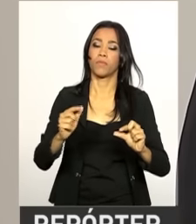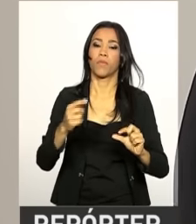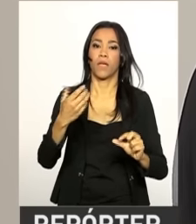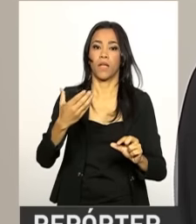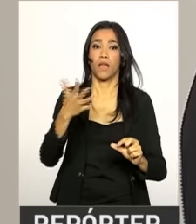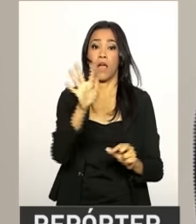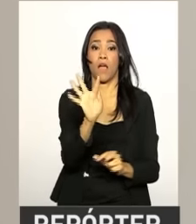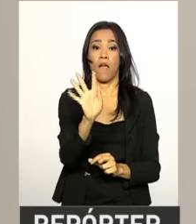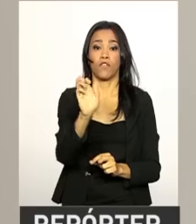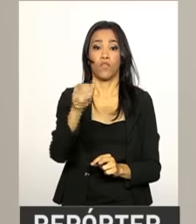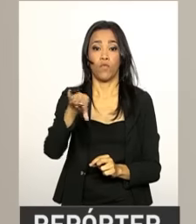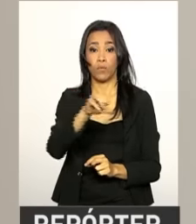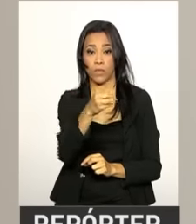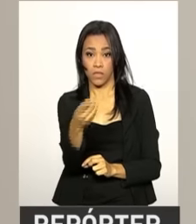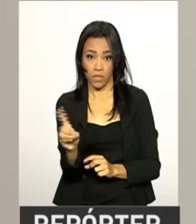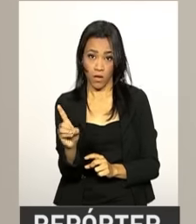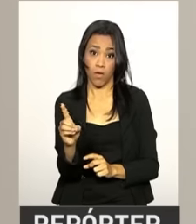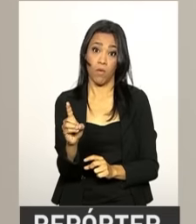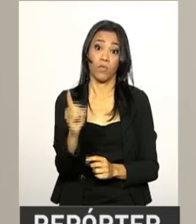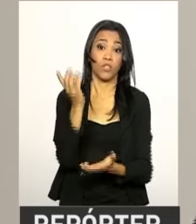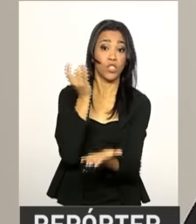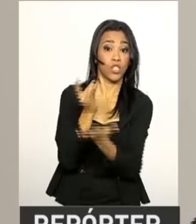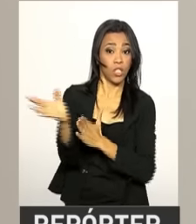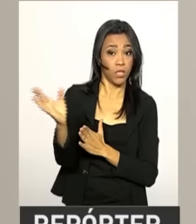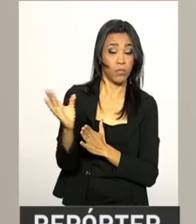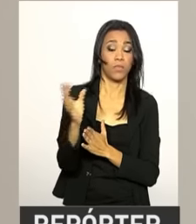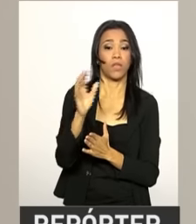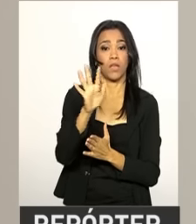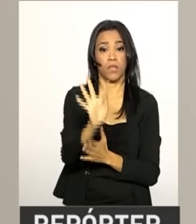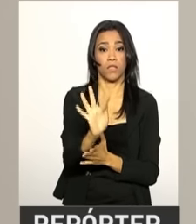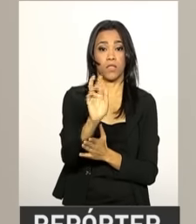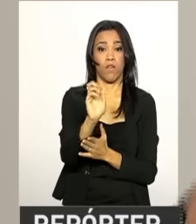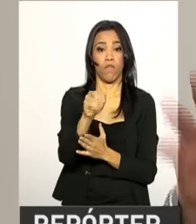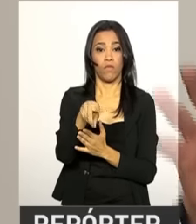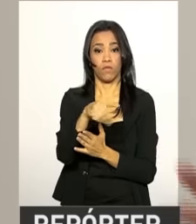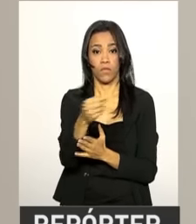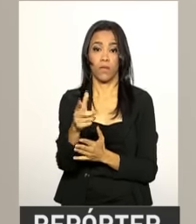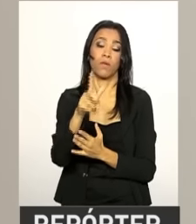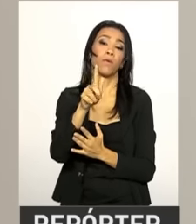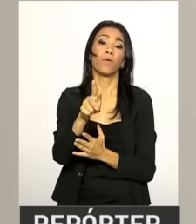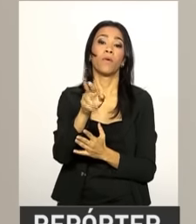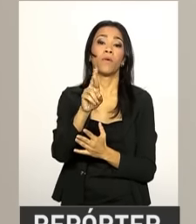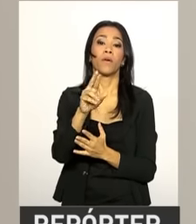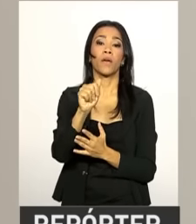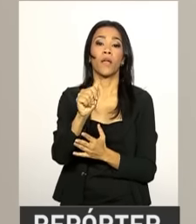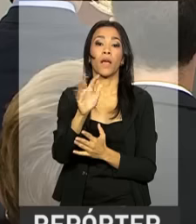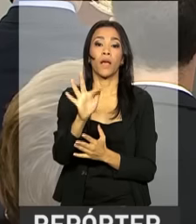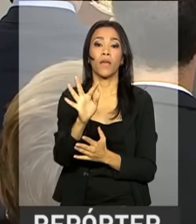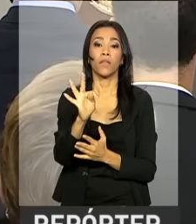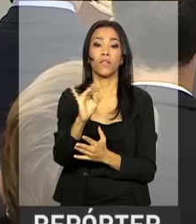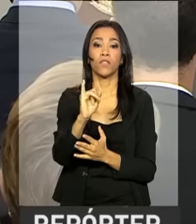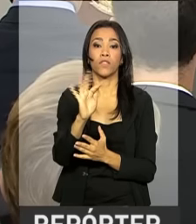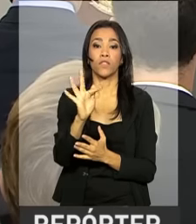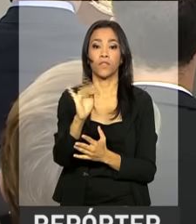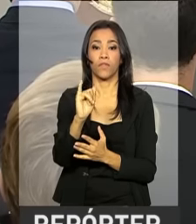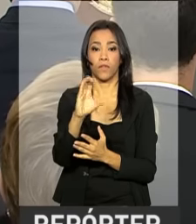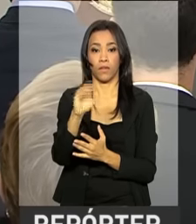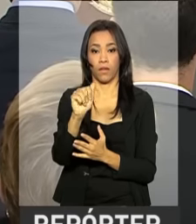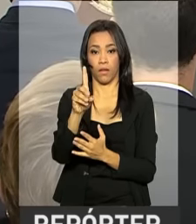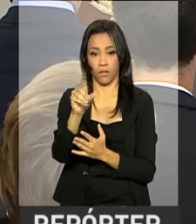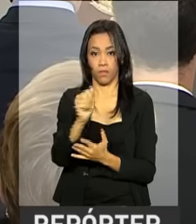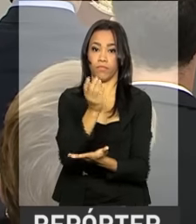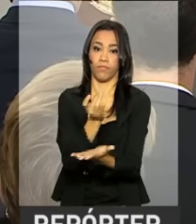funções gratificadas, e tiramos as funções gratificadas. Ou seja, nós estamos fazendo a nossa parte no governo. O presidente Temer